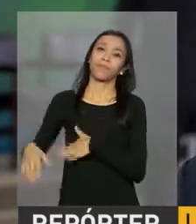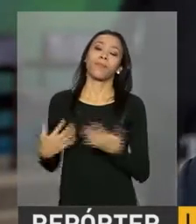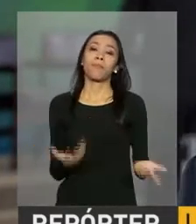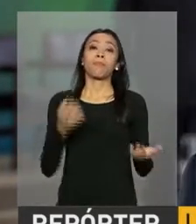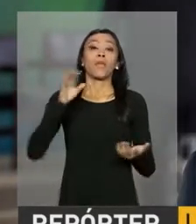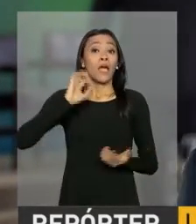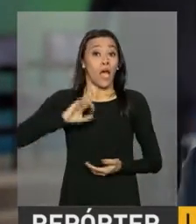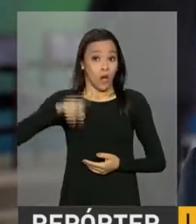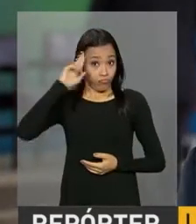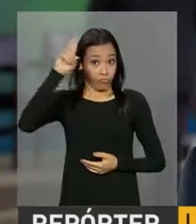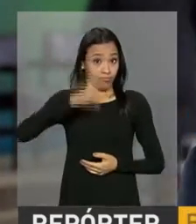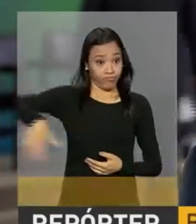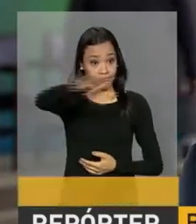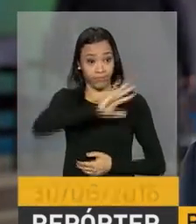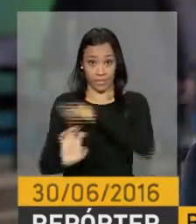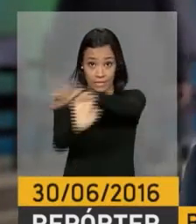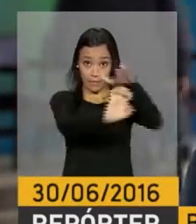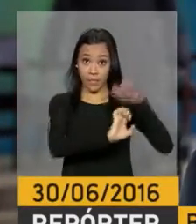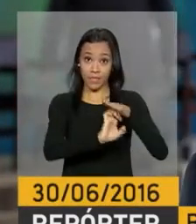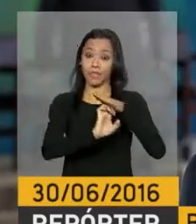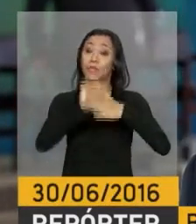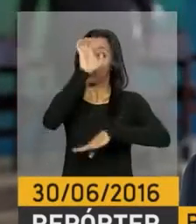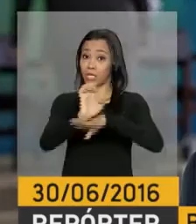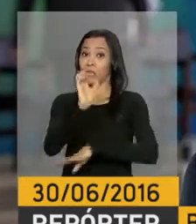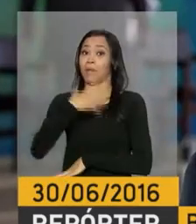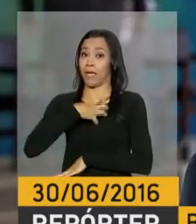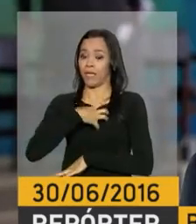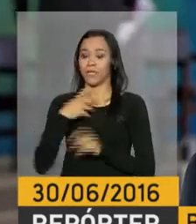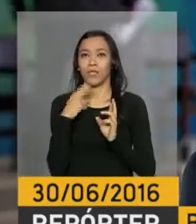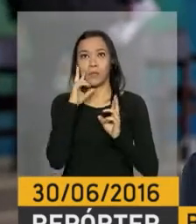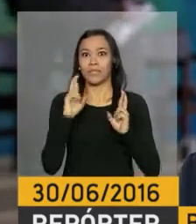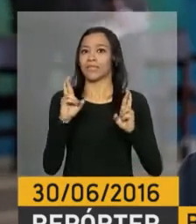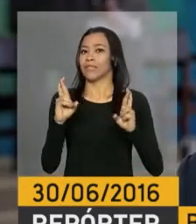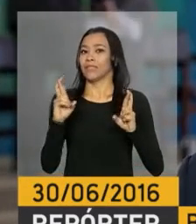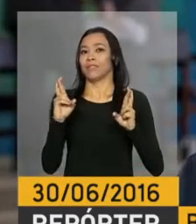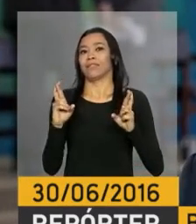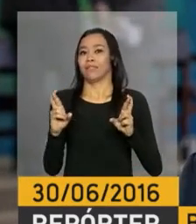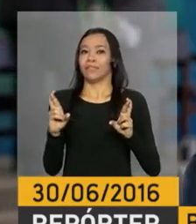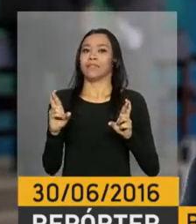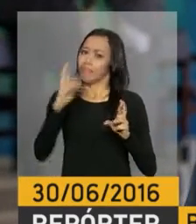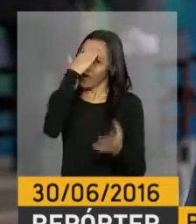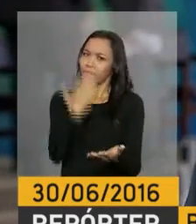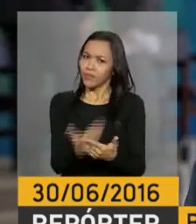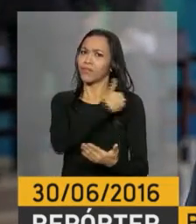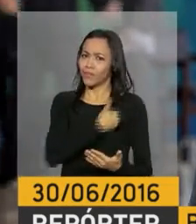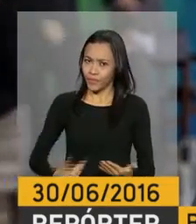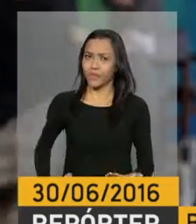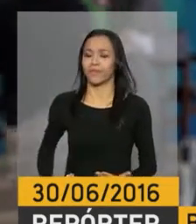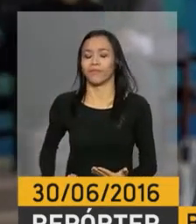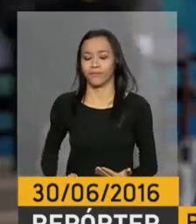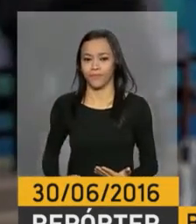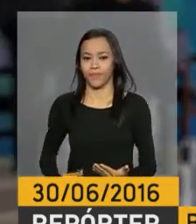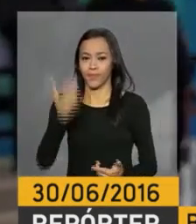brasileiro e, portanto, o empresariado baiano está com uma expectativa muito positiva em relação ao governo.